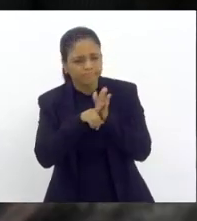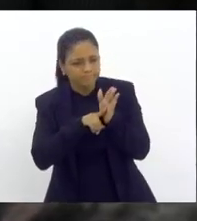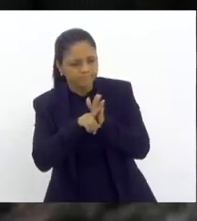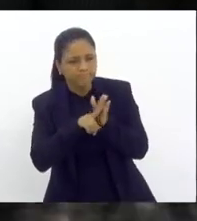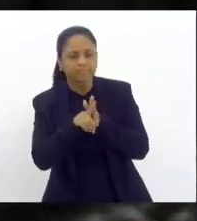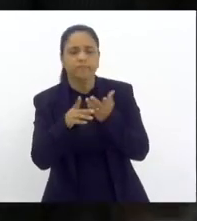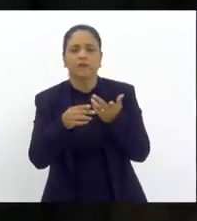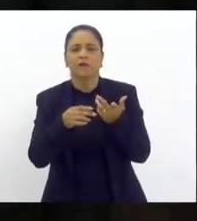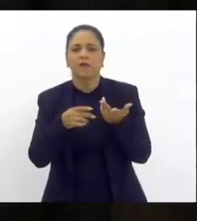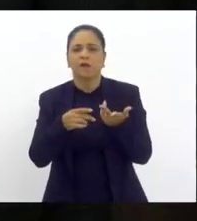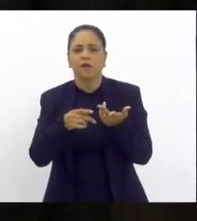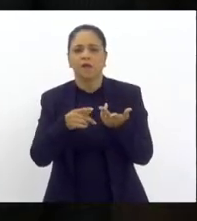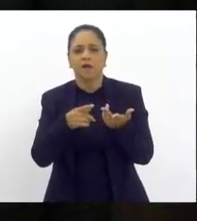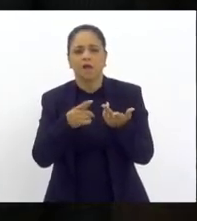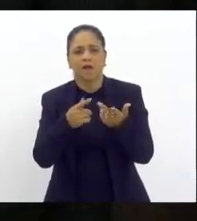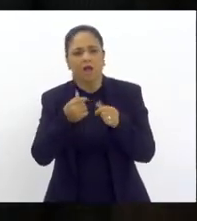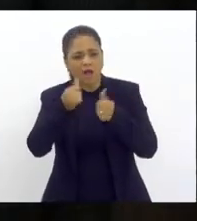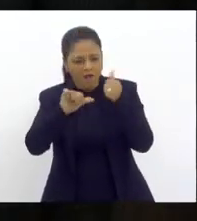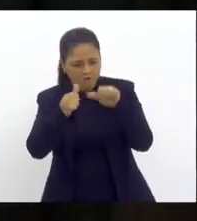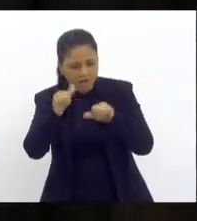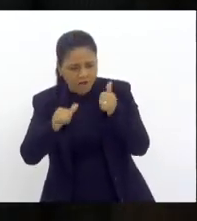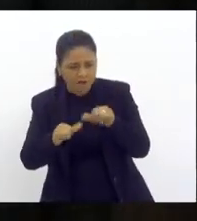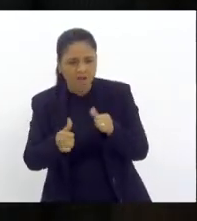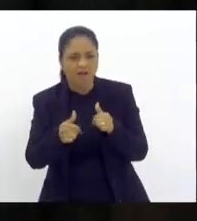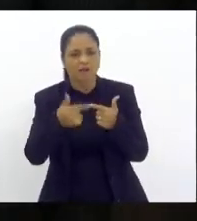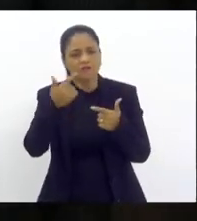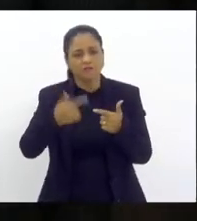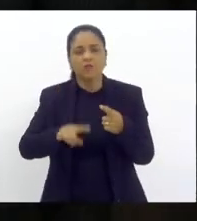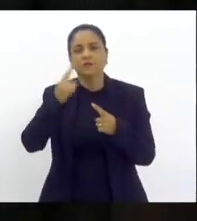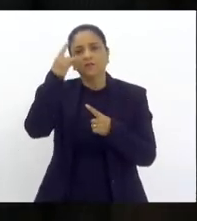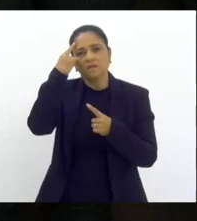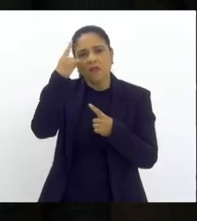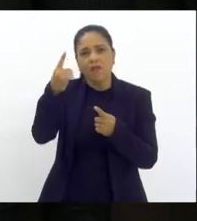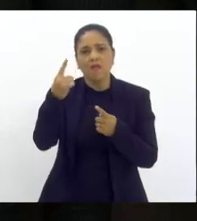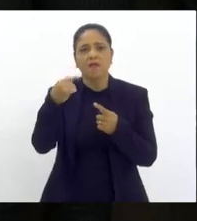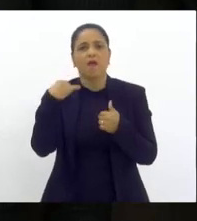pode ter outras providências, outras ideias. Eu acho importante demais